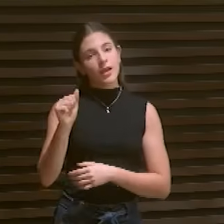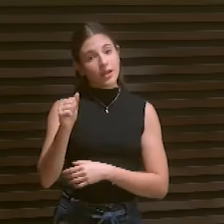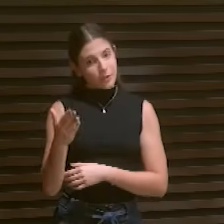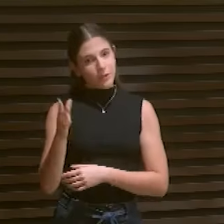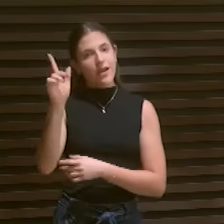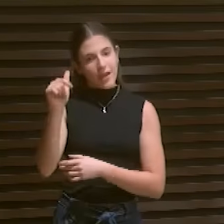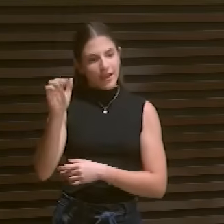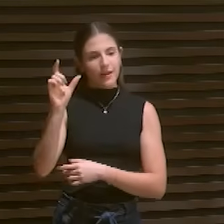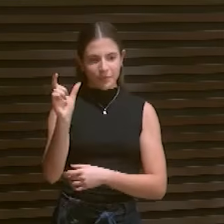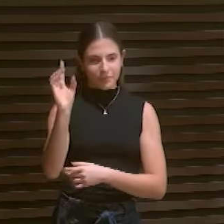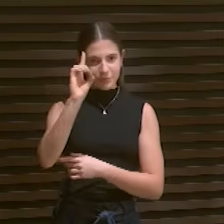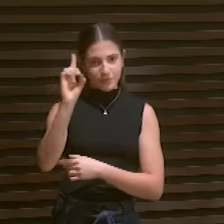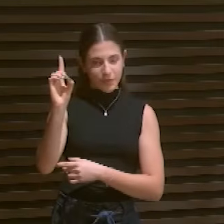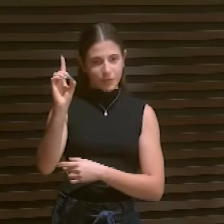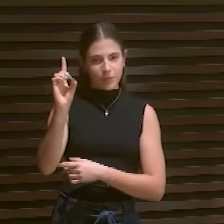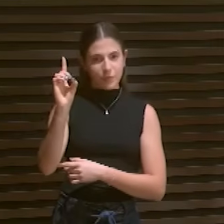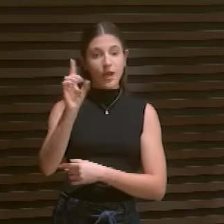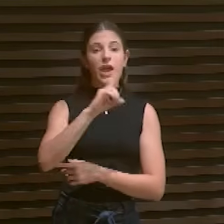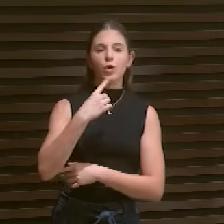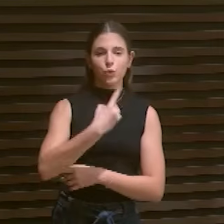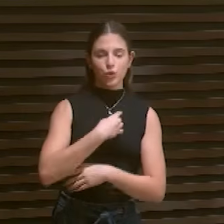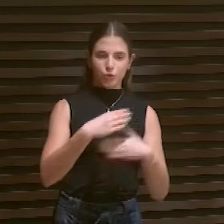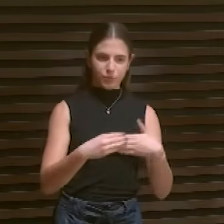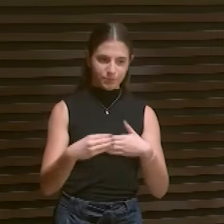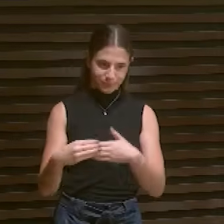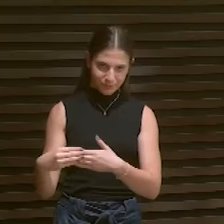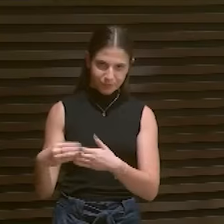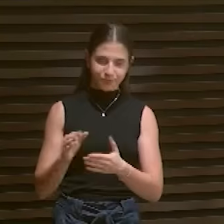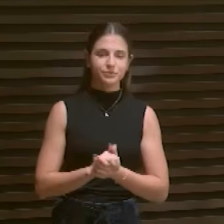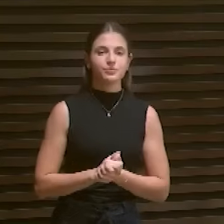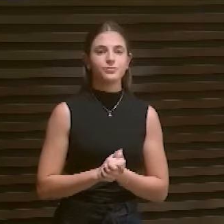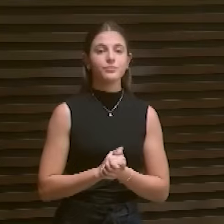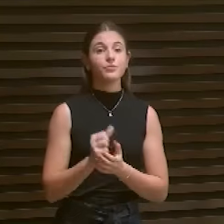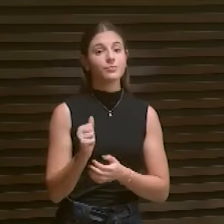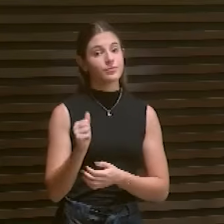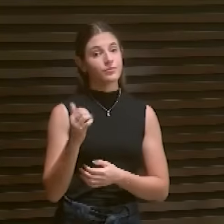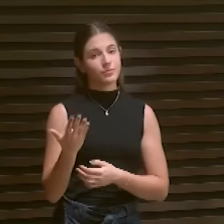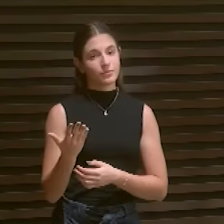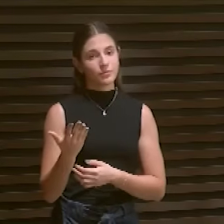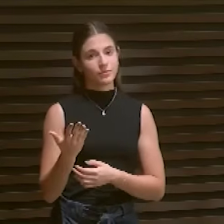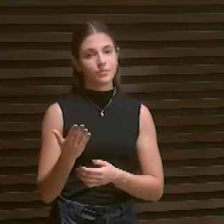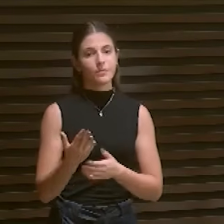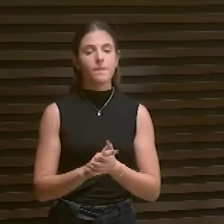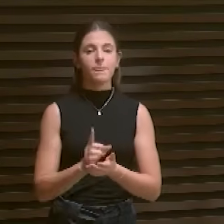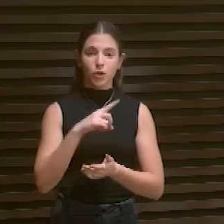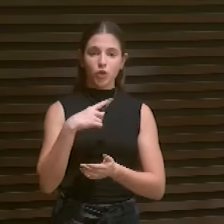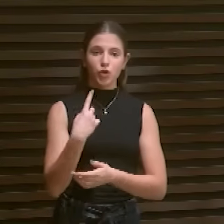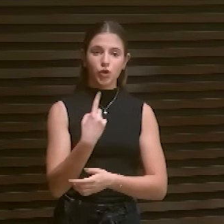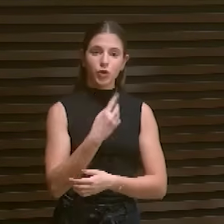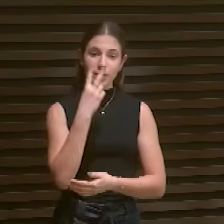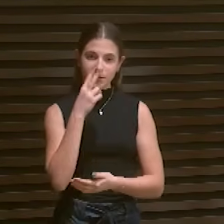Deus, este livro é o nosso guia. Então, em relação ao que nós acabamos de